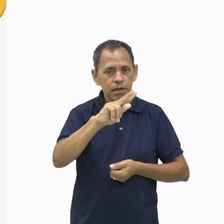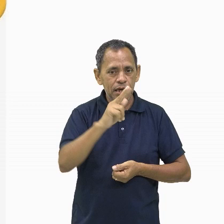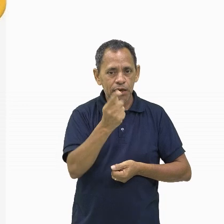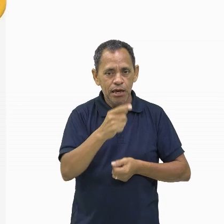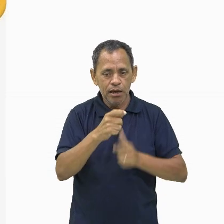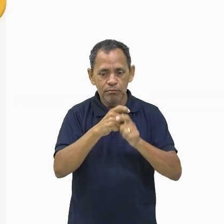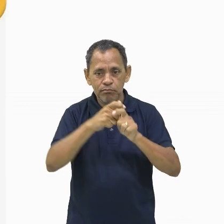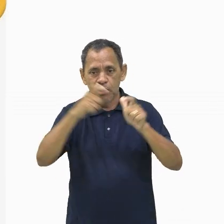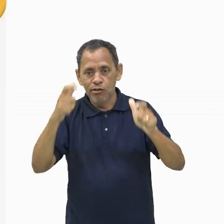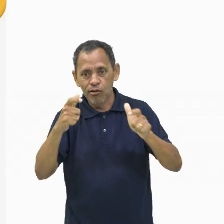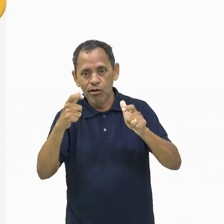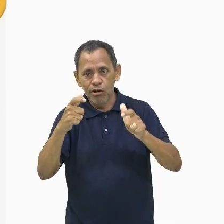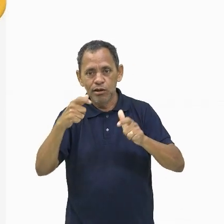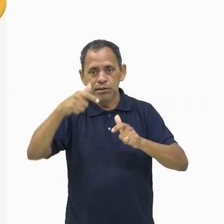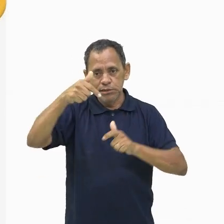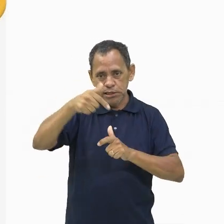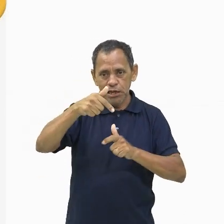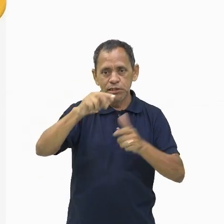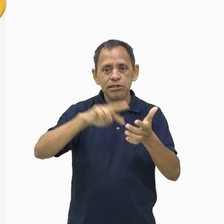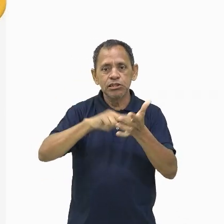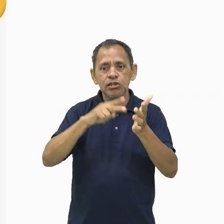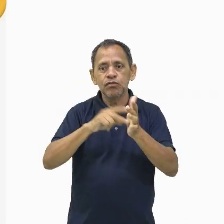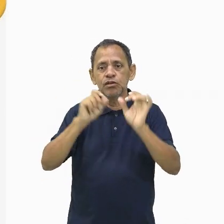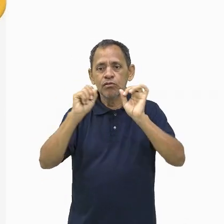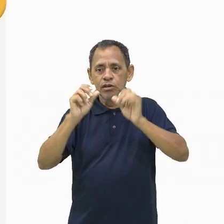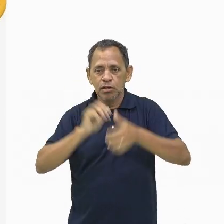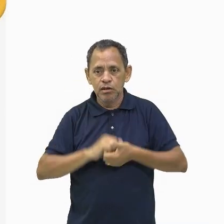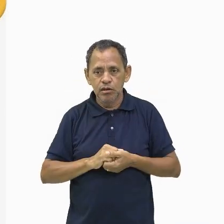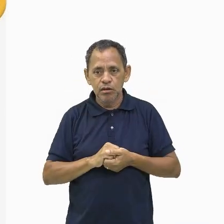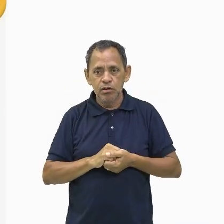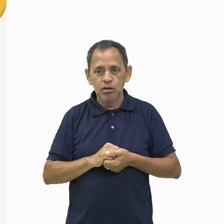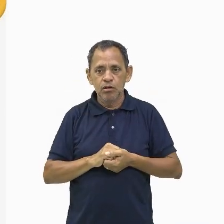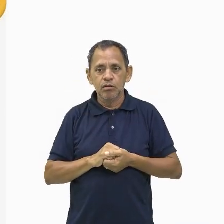que 7, significa dizer que